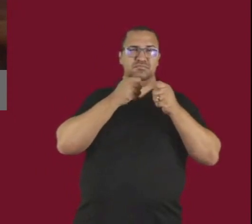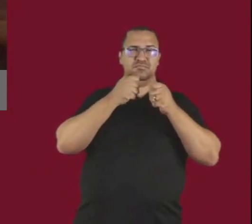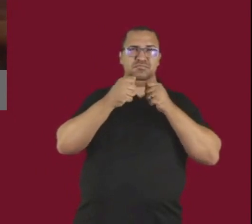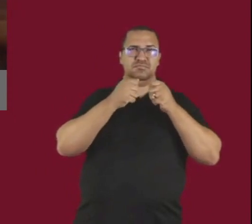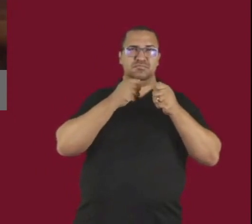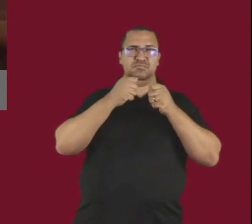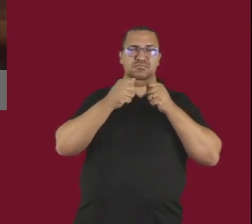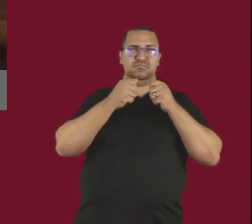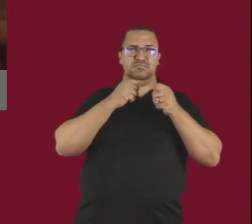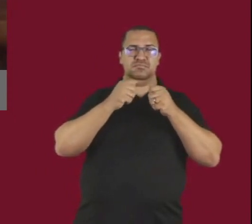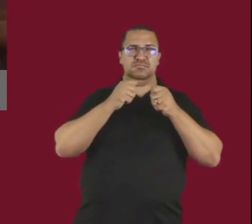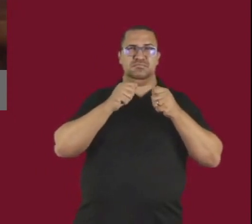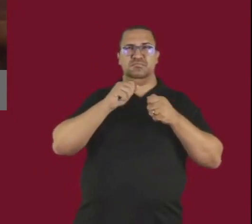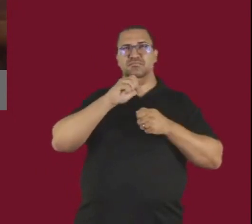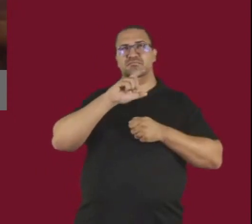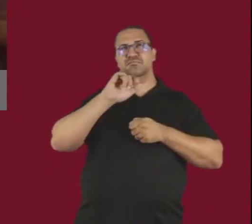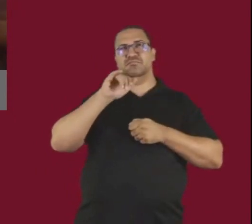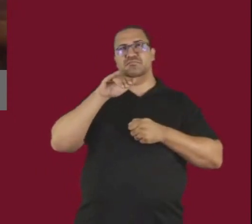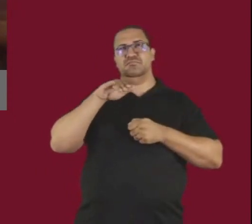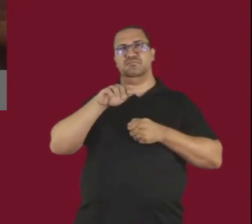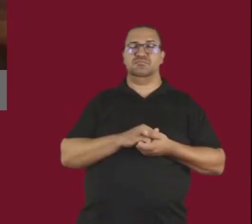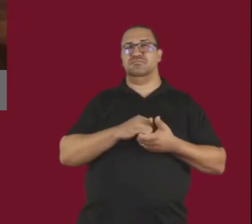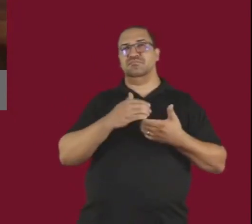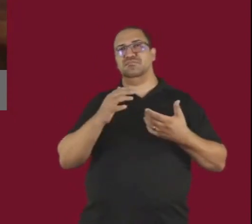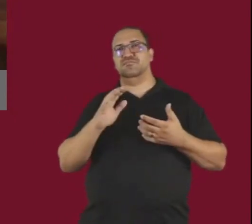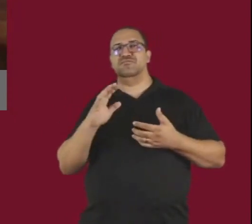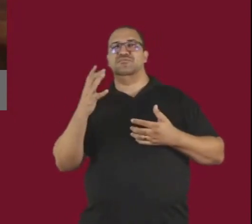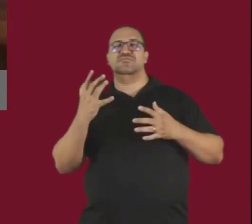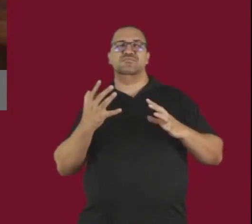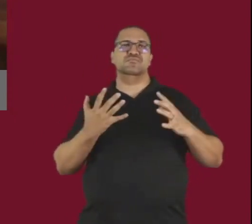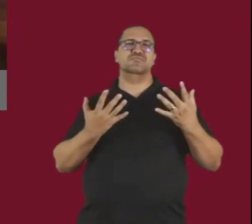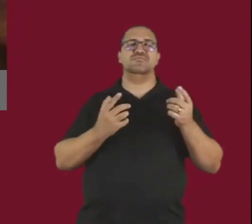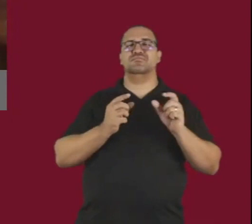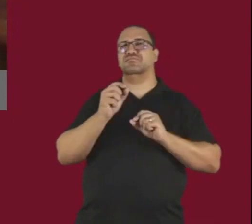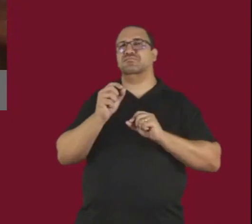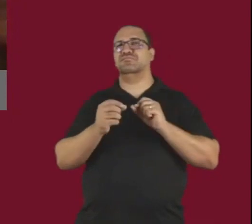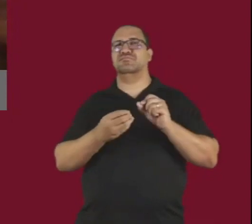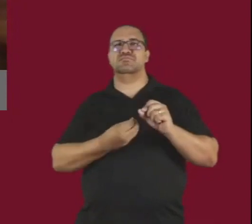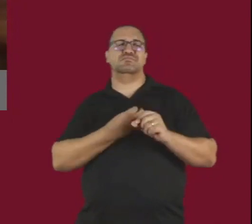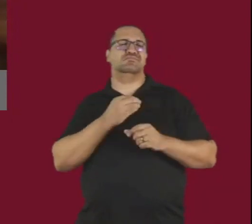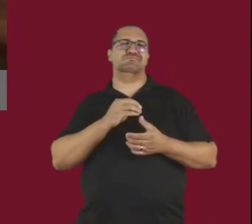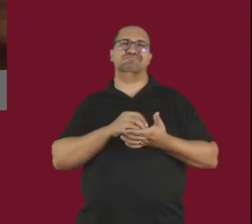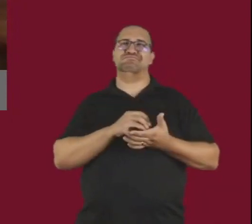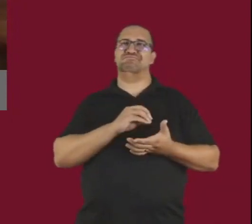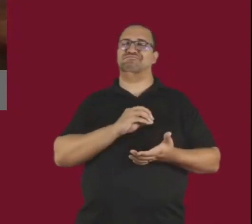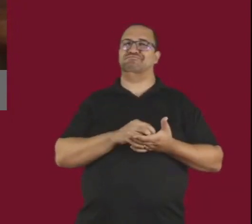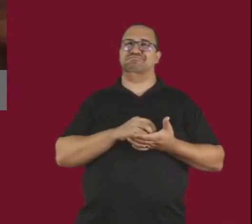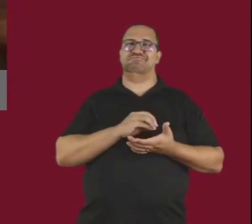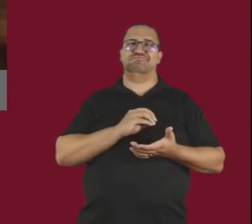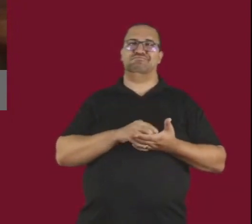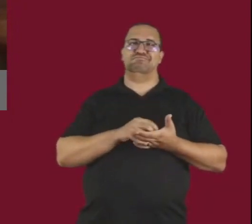especializado em clima, do Observatório do Clima. As pessoas não estão vivendo segundo a realidade.